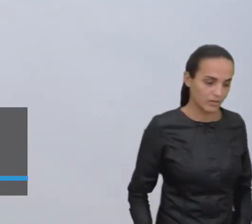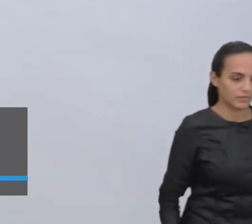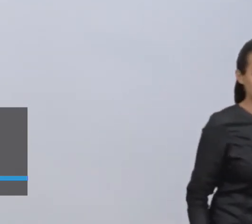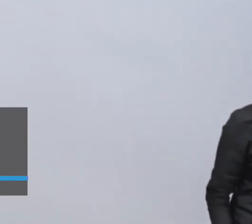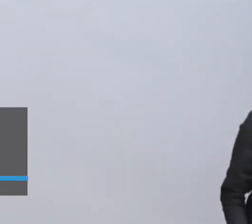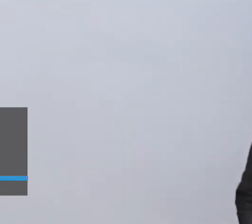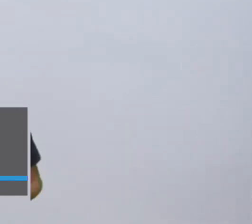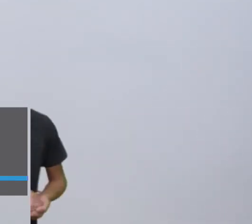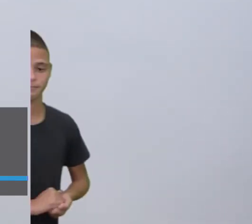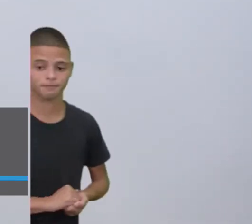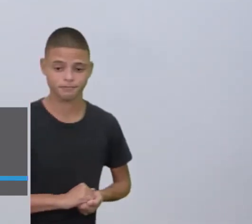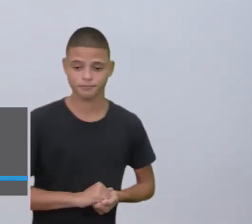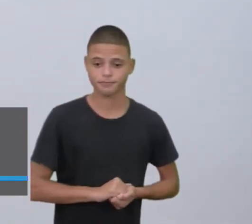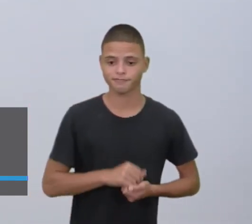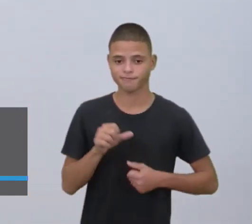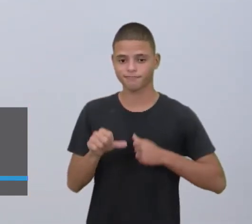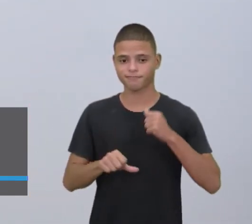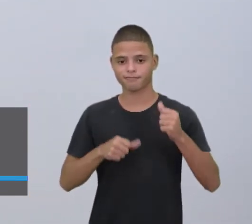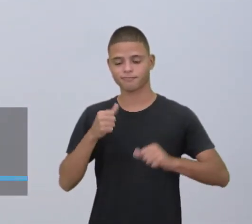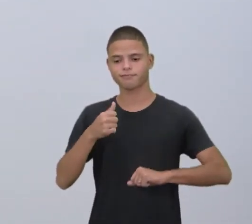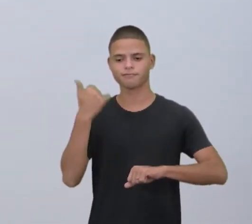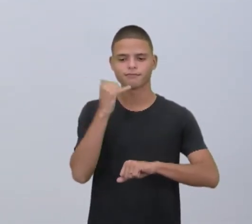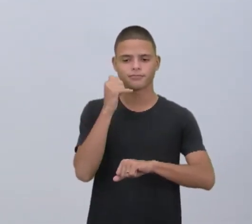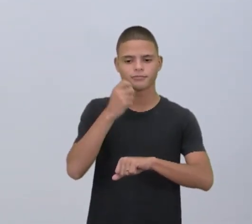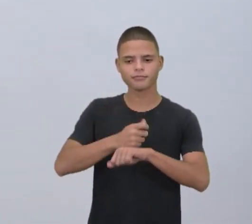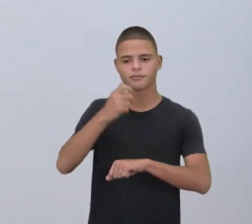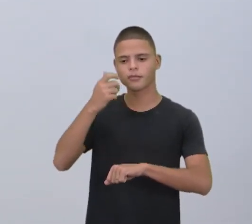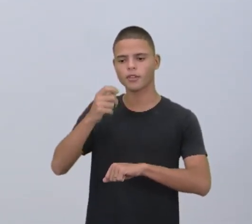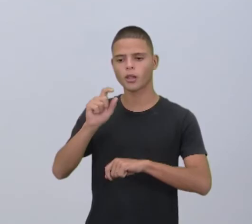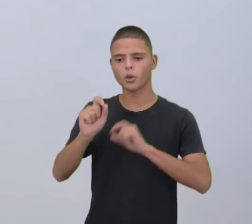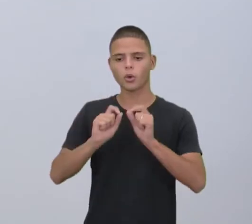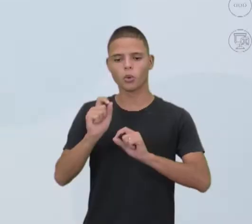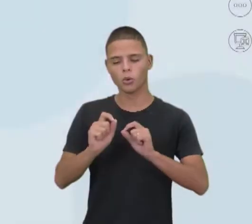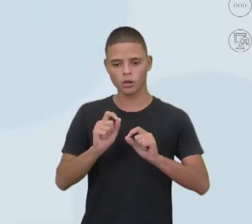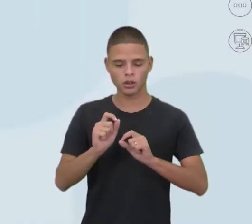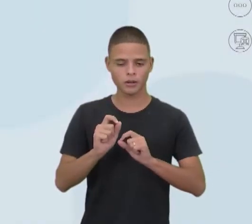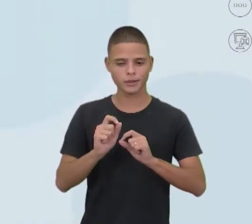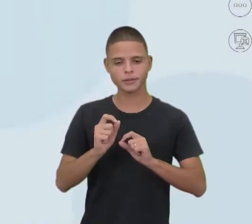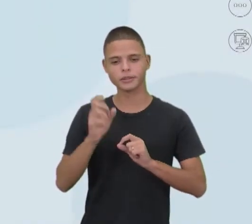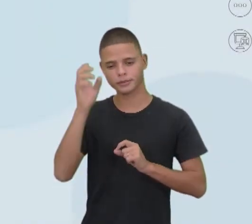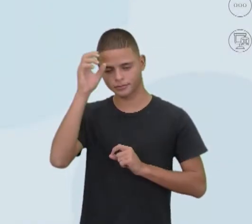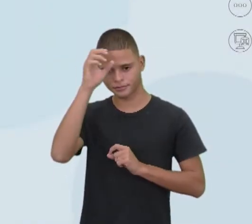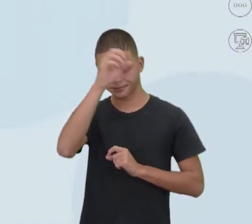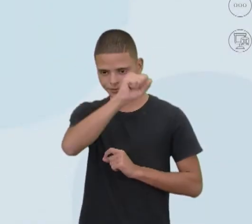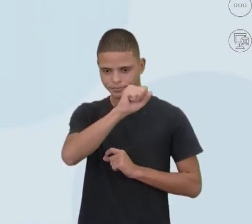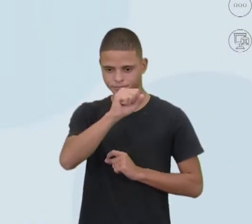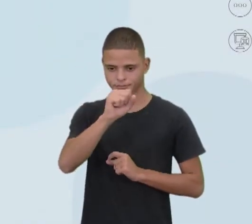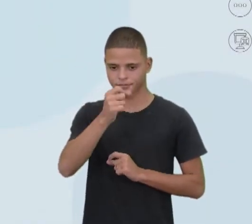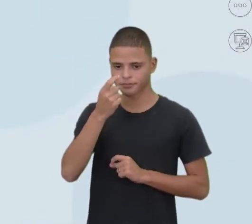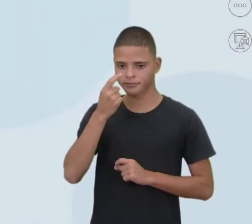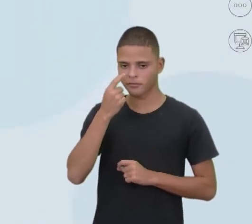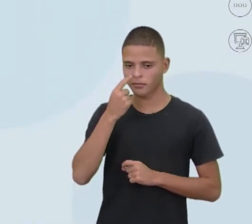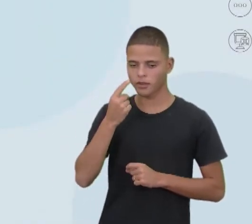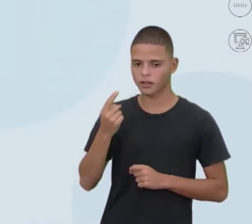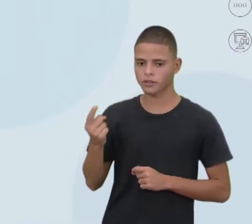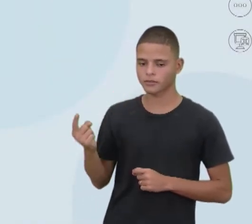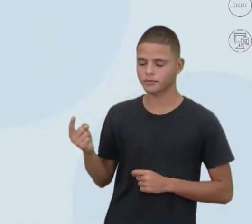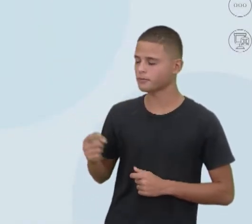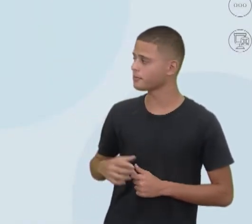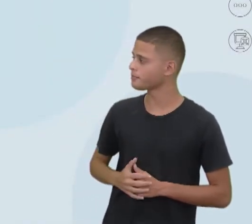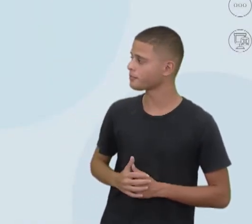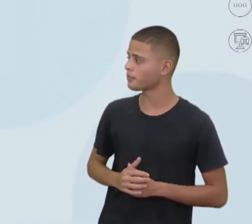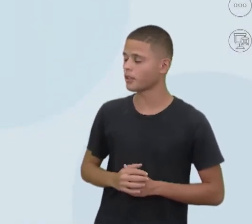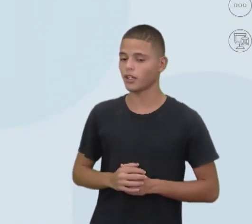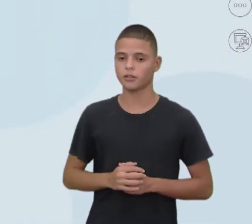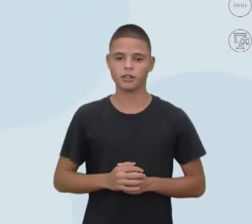gerar energia. Agora vamos entender o que é biomassa, né? Onde que você encontra essa biomassa, falar um pouquinho